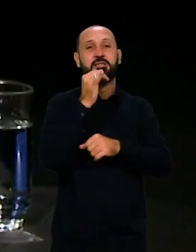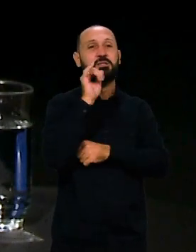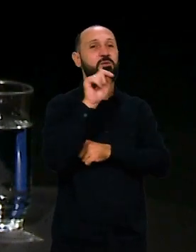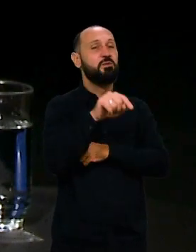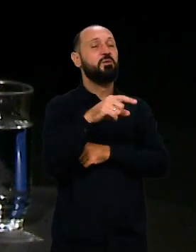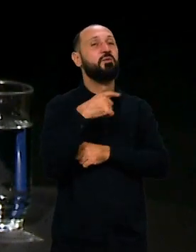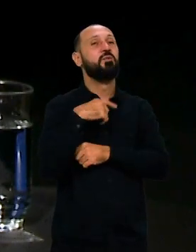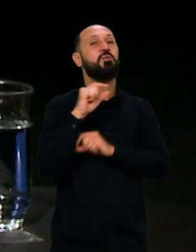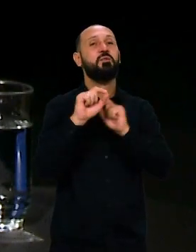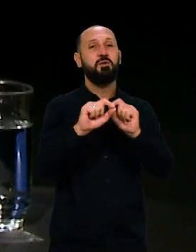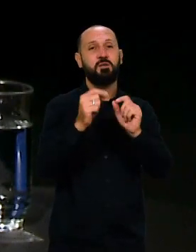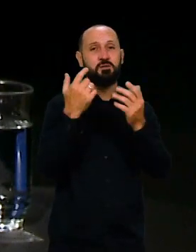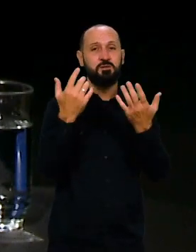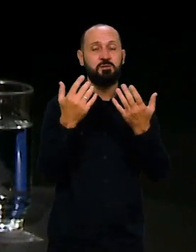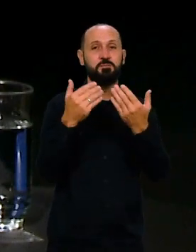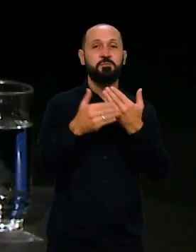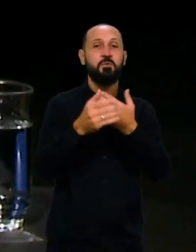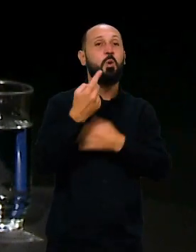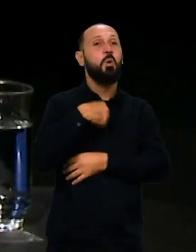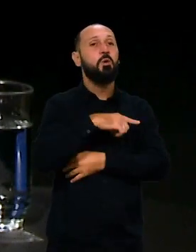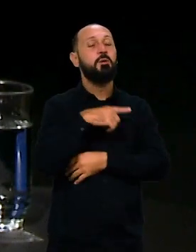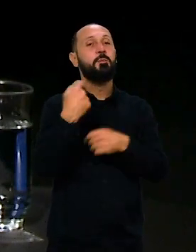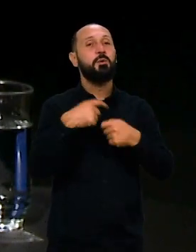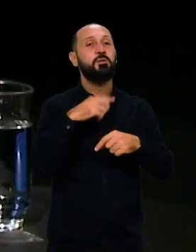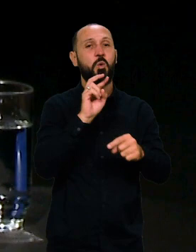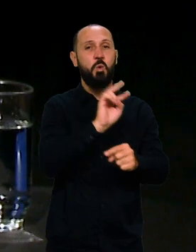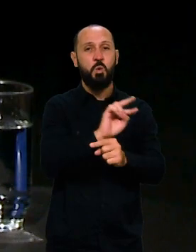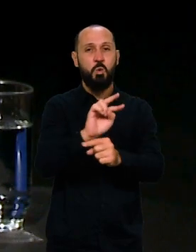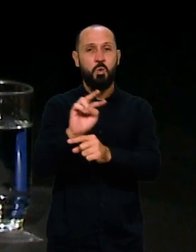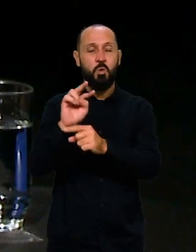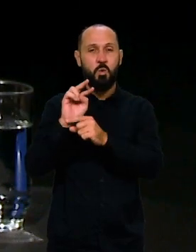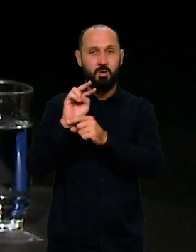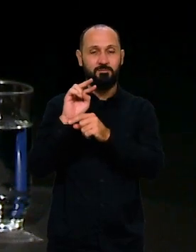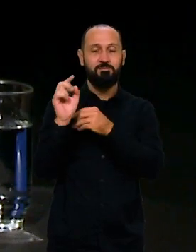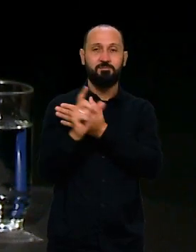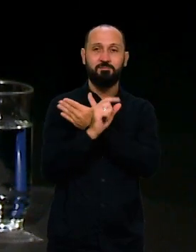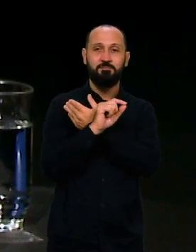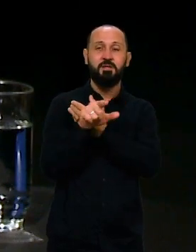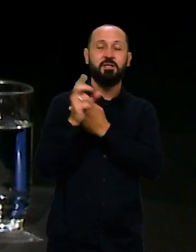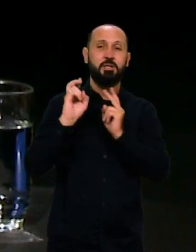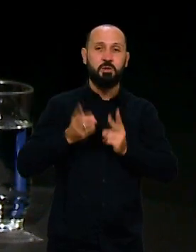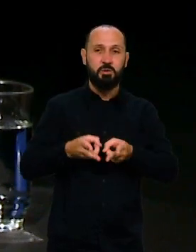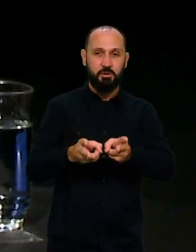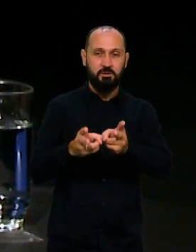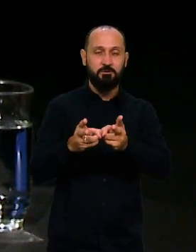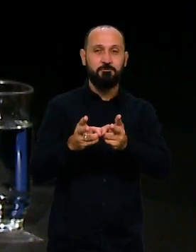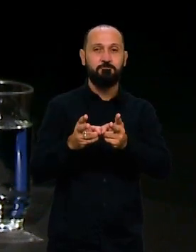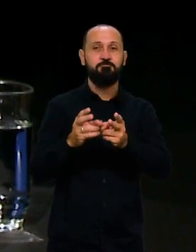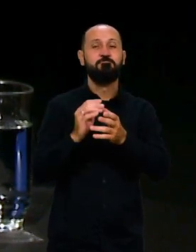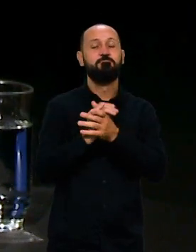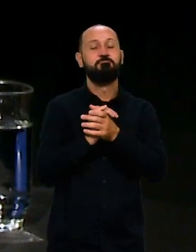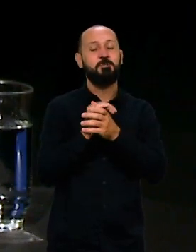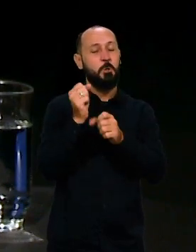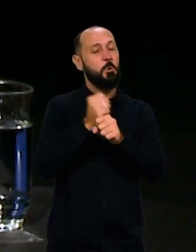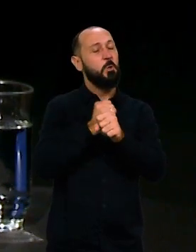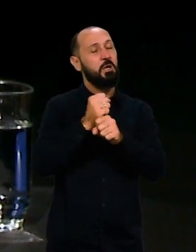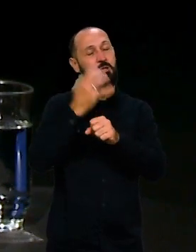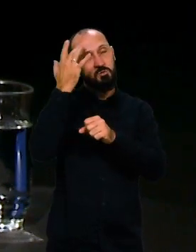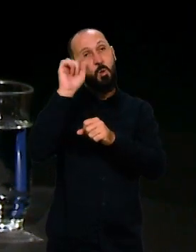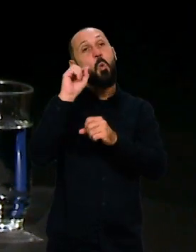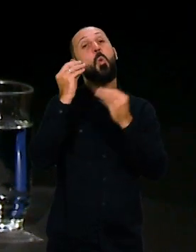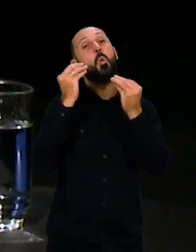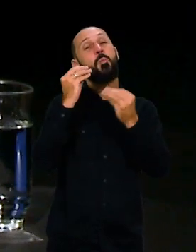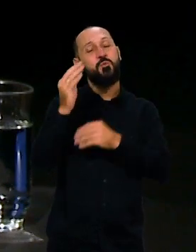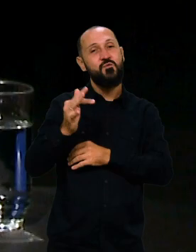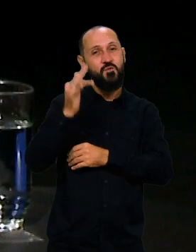Barros e, no seu caso, a gente enxerga a forma que nós devemos preservar esse bioma para que ele se perpetue pelo